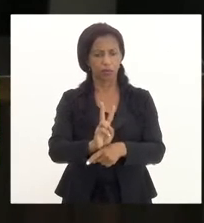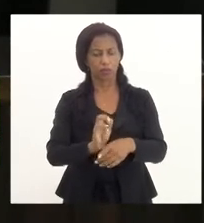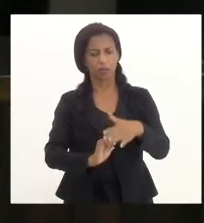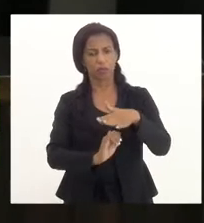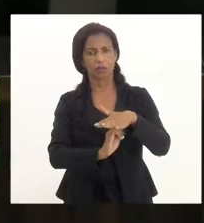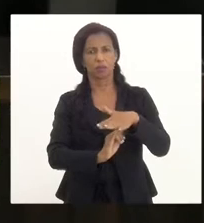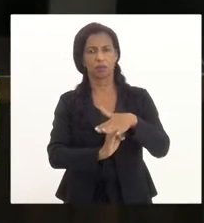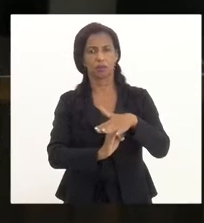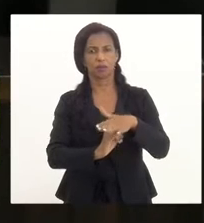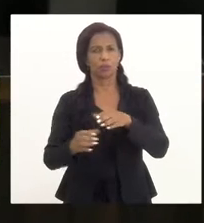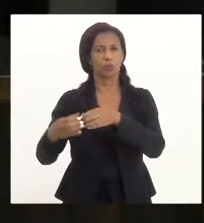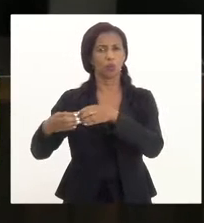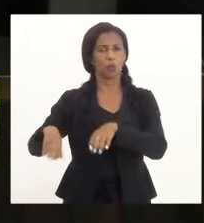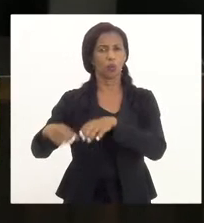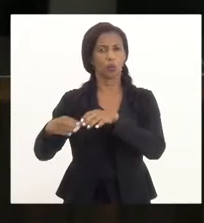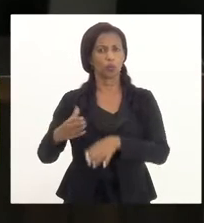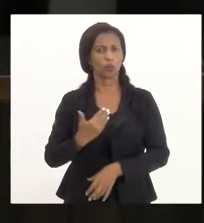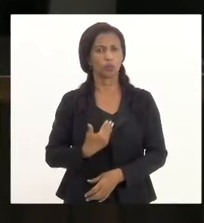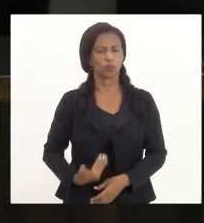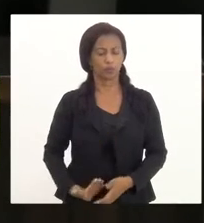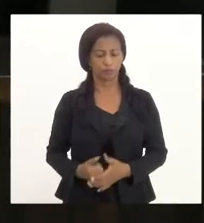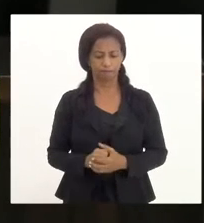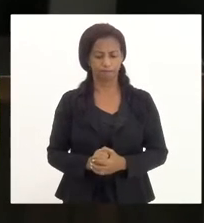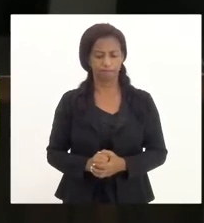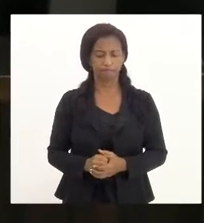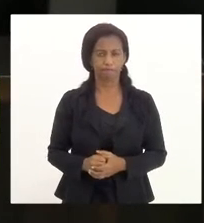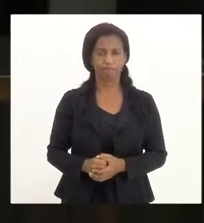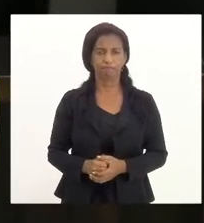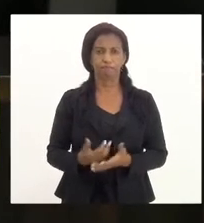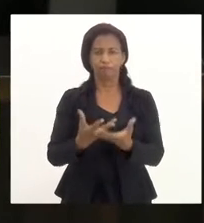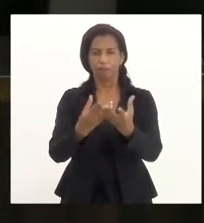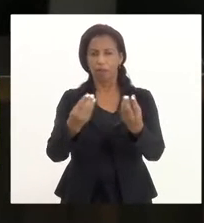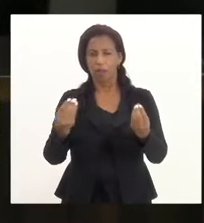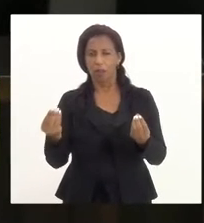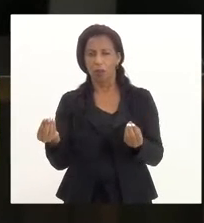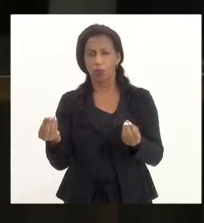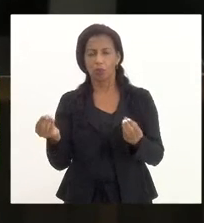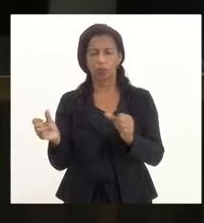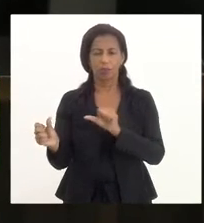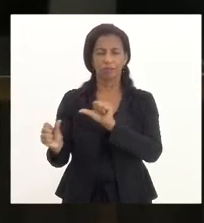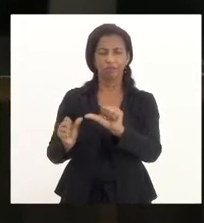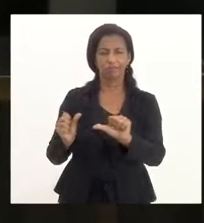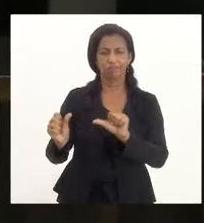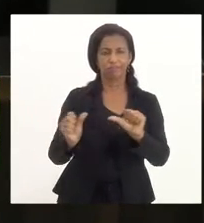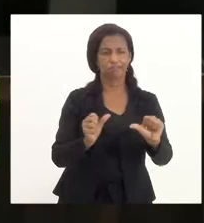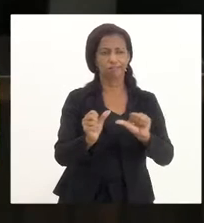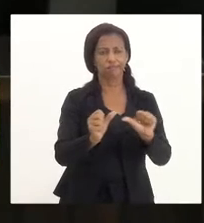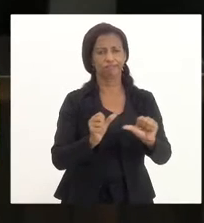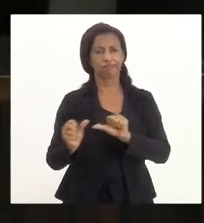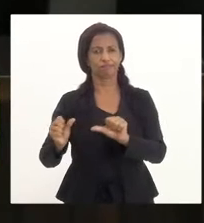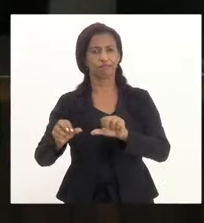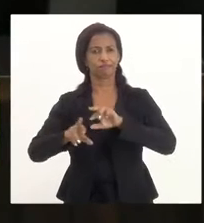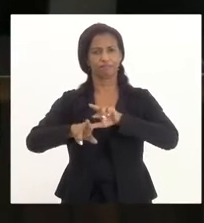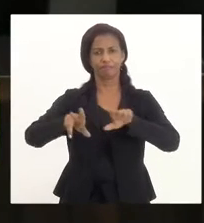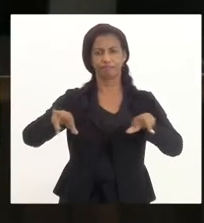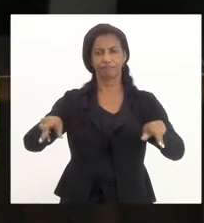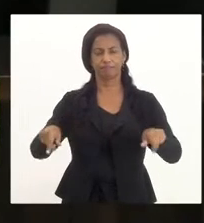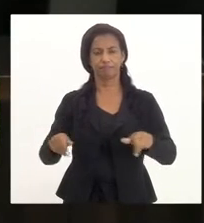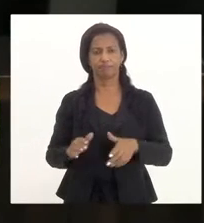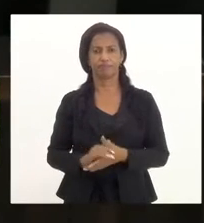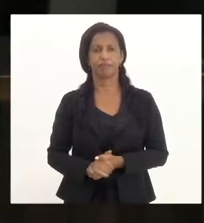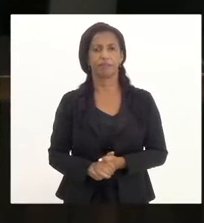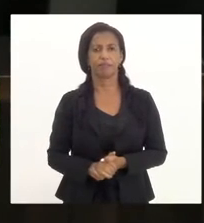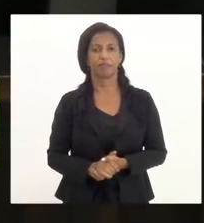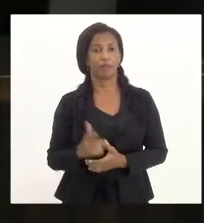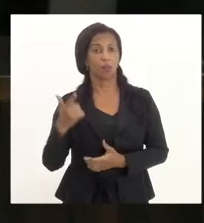Instituto do concurso público aí com muitas variações distintas Então